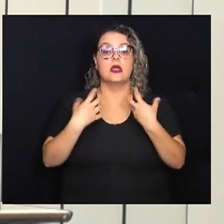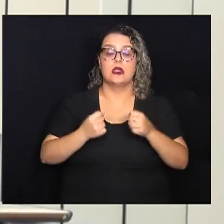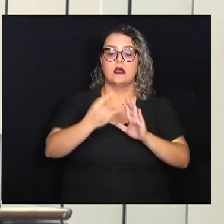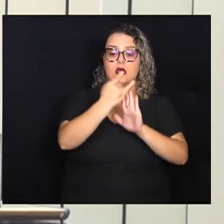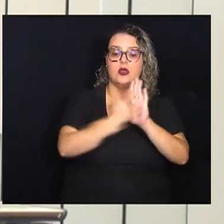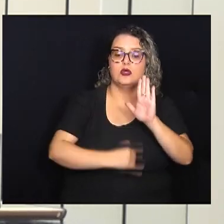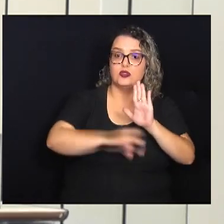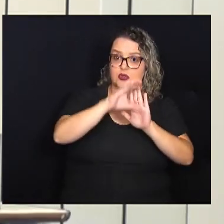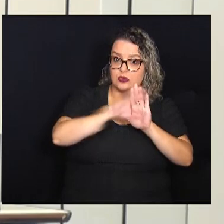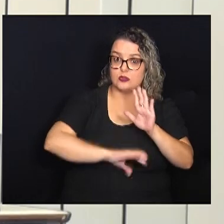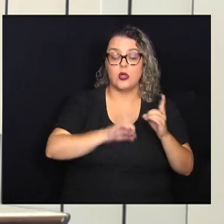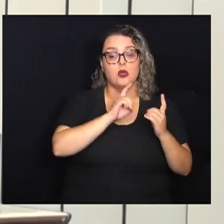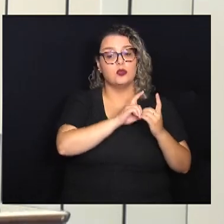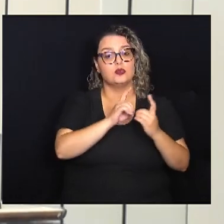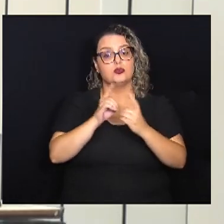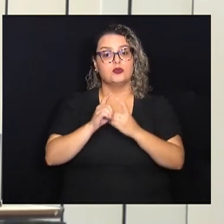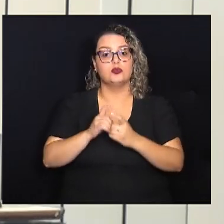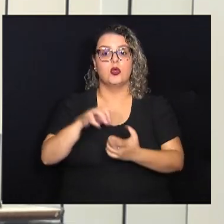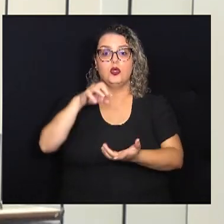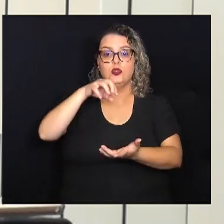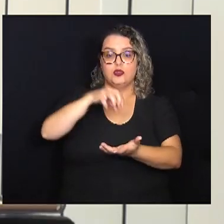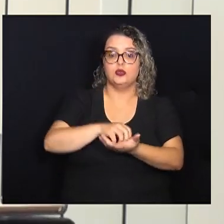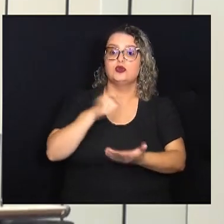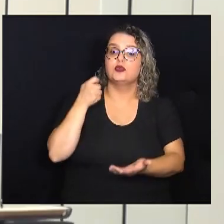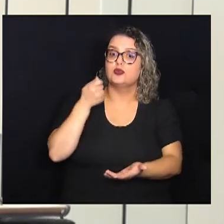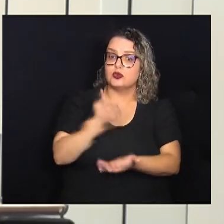pelo canal de atendimento do Centro de Compras,